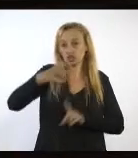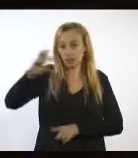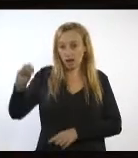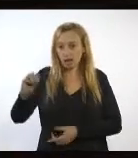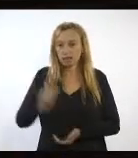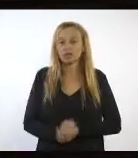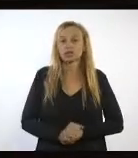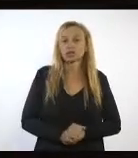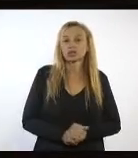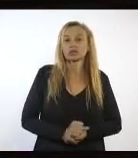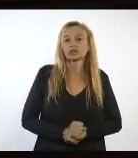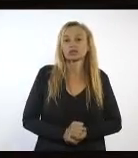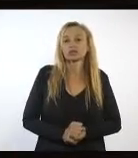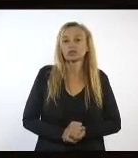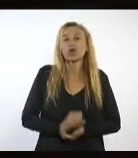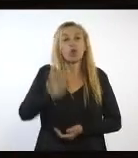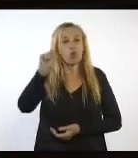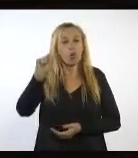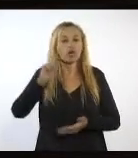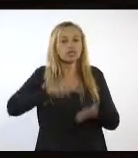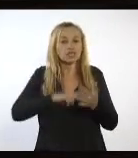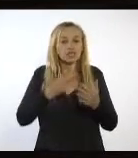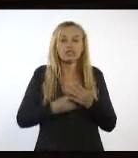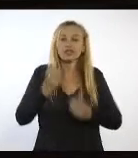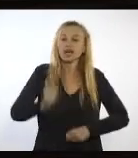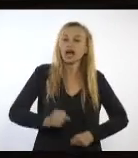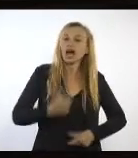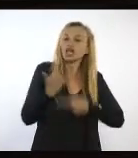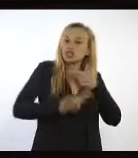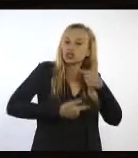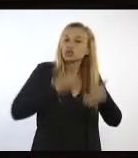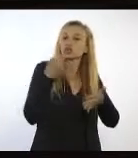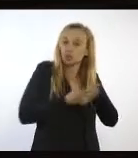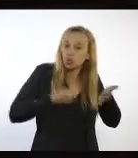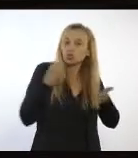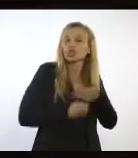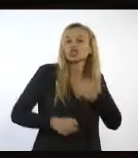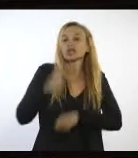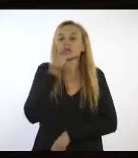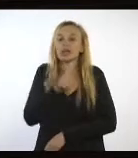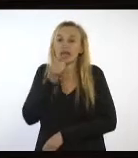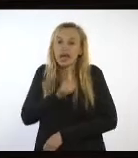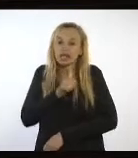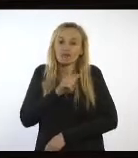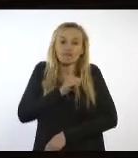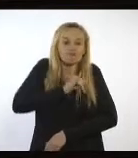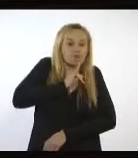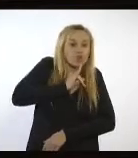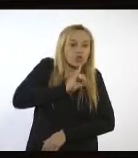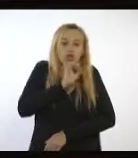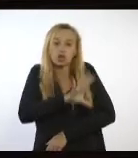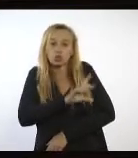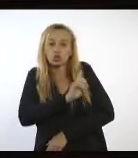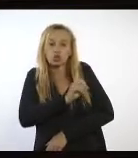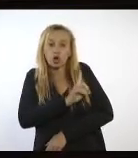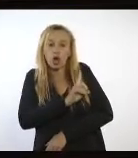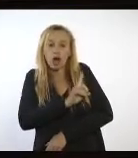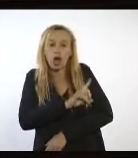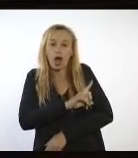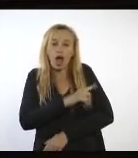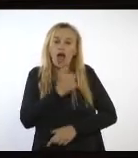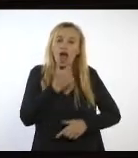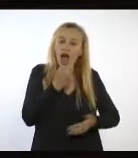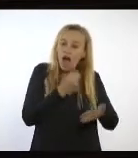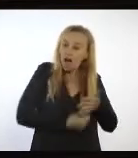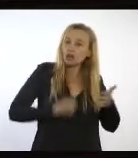tem que significar a luta das mulheres. Infelizmente, não só a luta por igualdade nessa